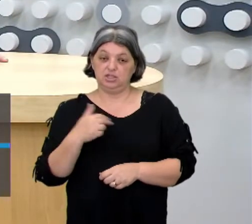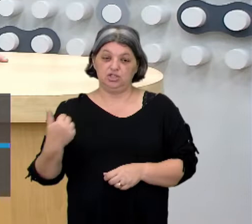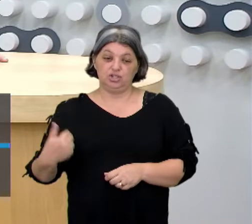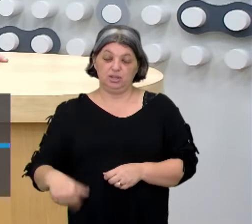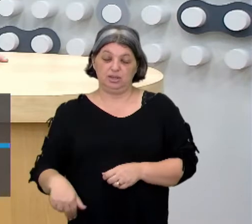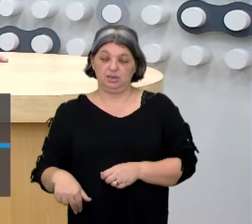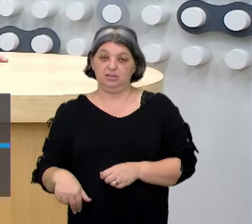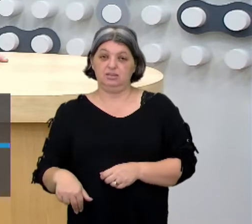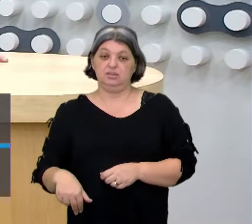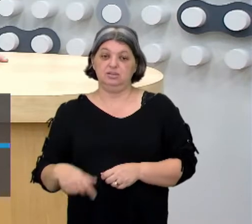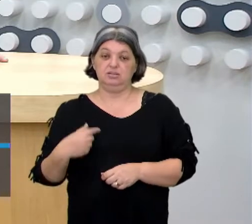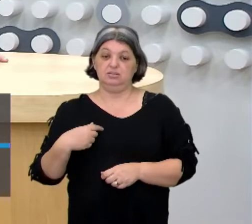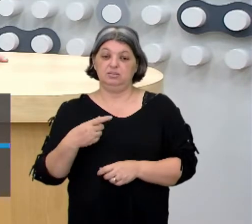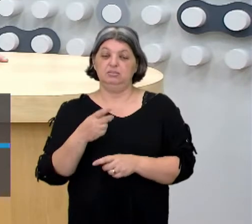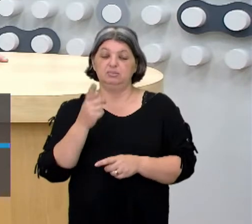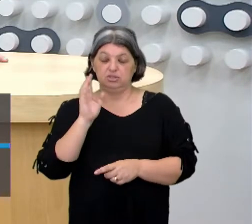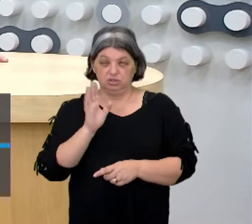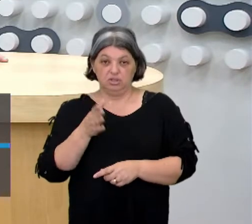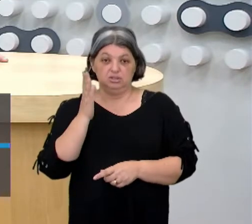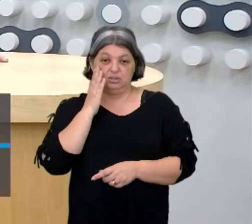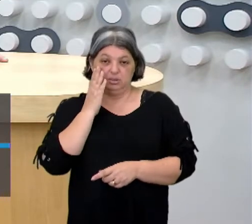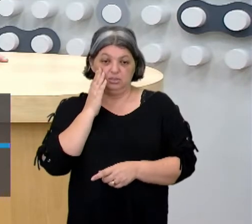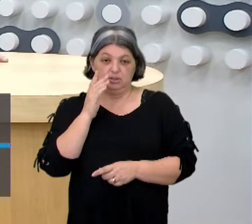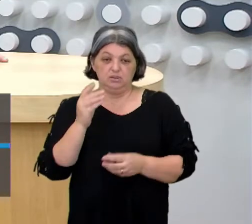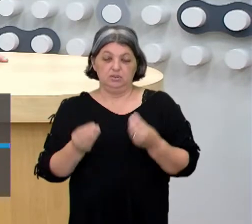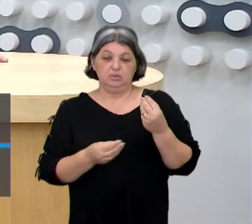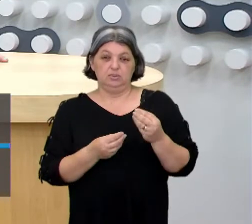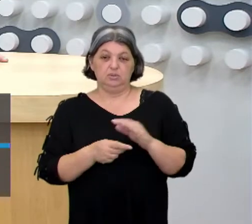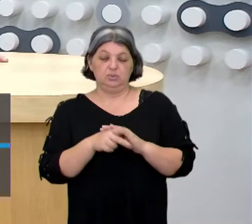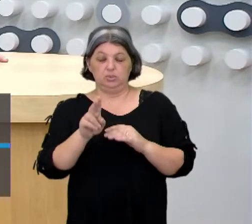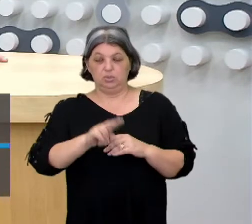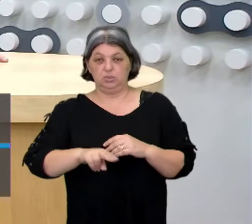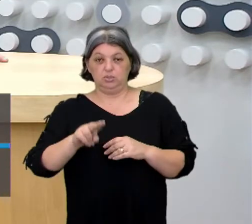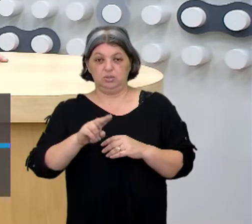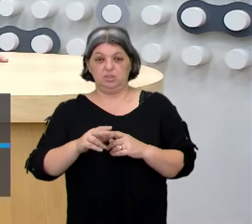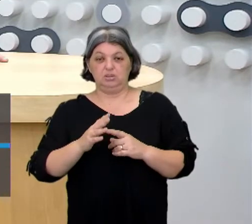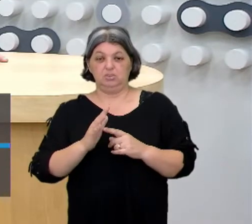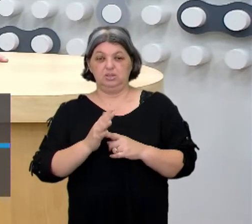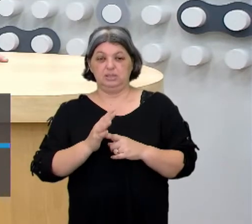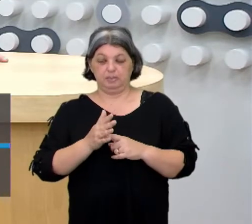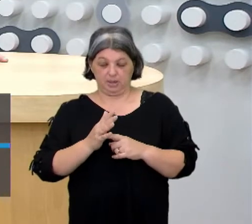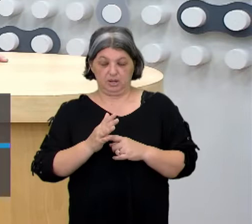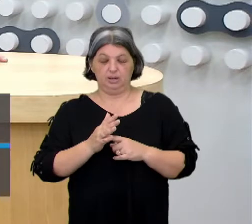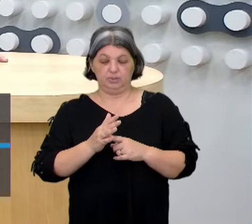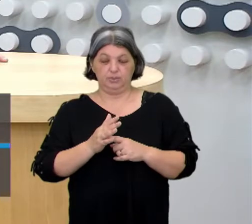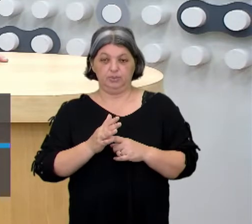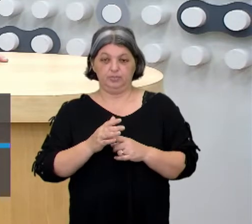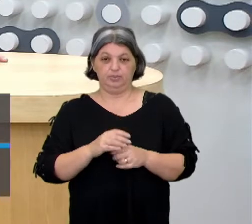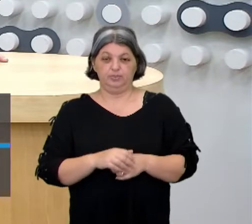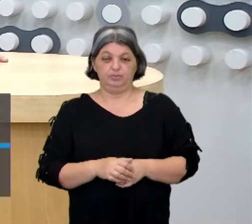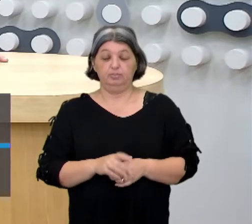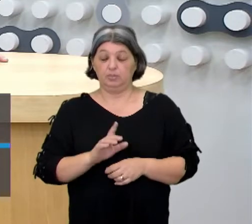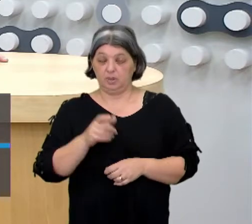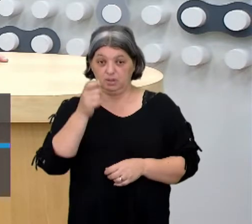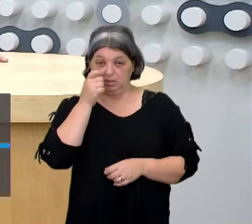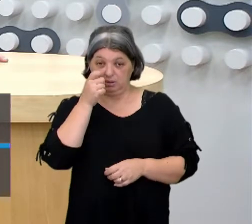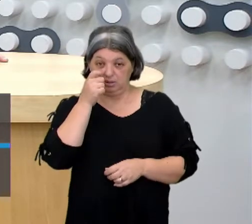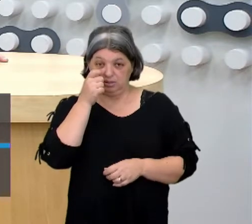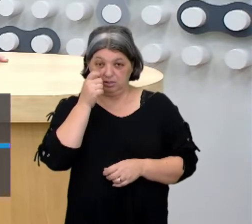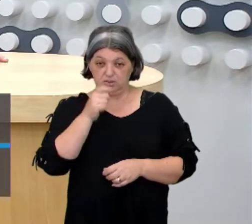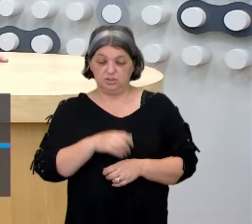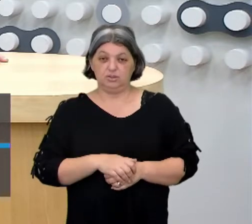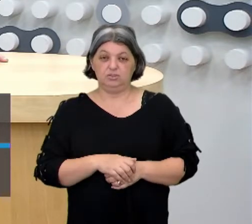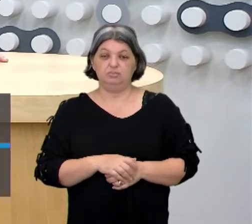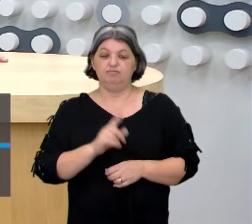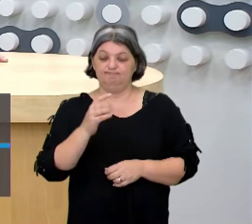foi prevista aí com exatidão através deste aparelho aí de Zhangjiang, né, e é interessante aí que é